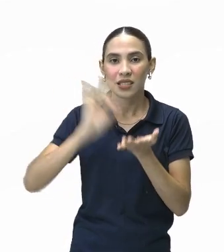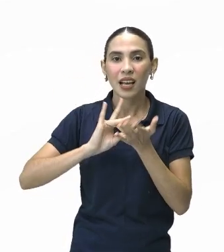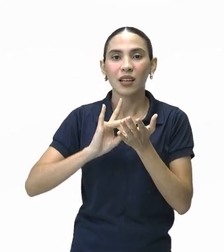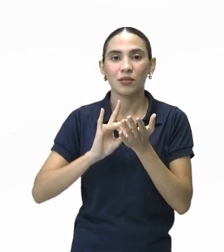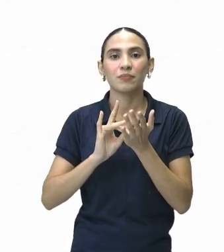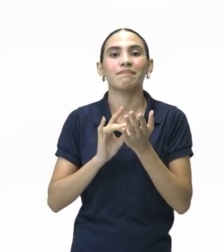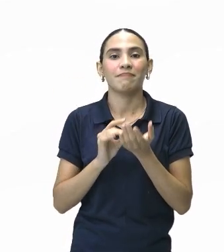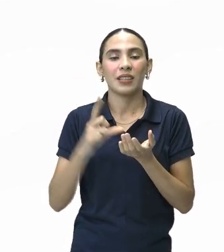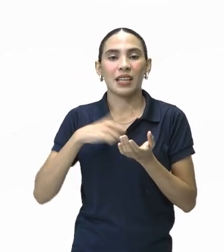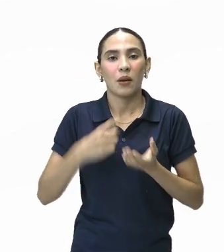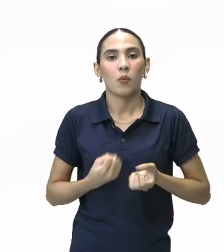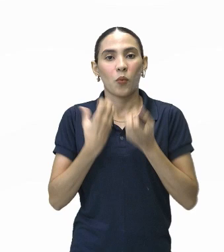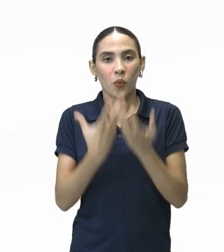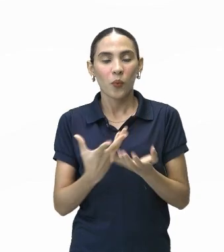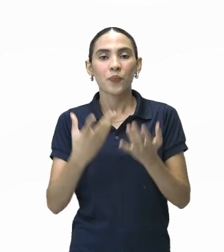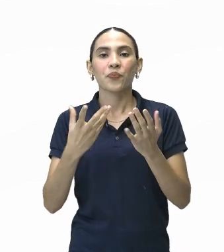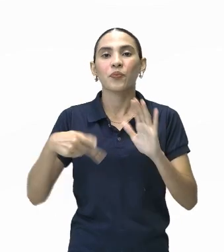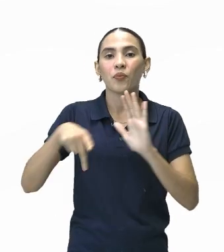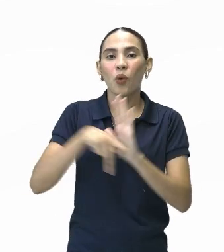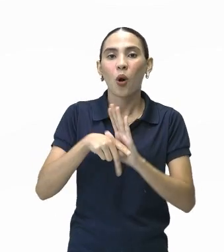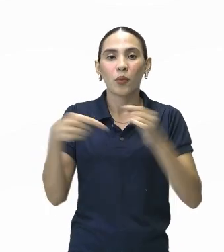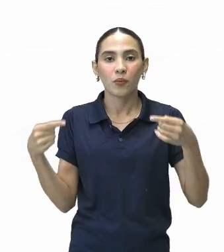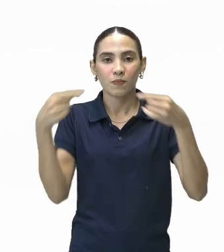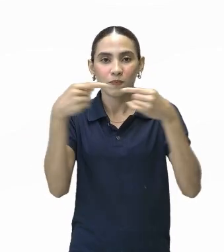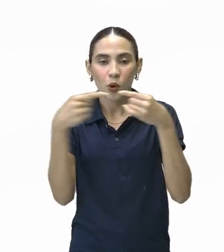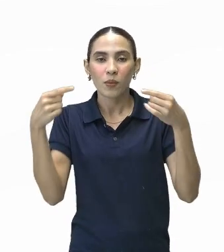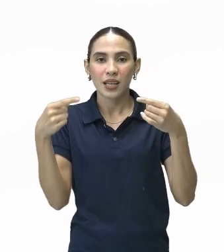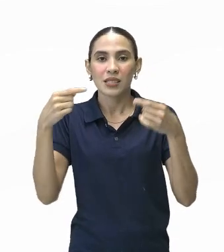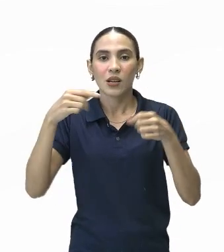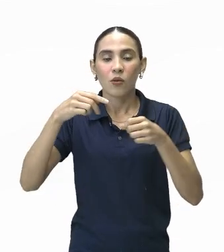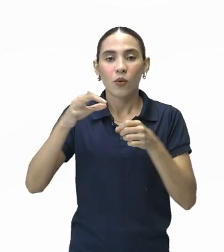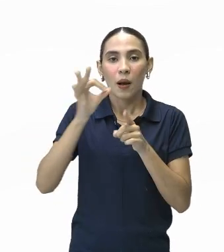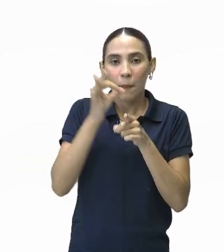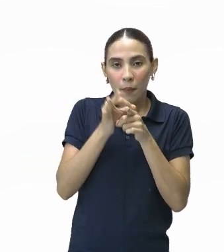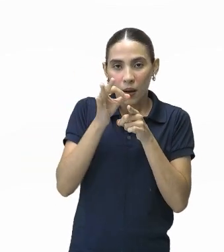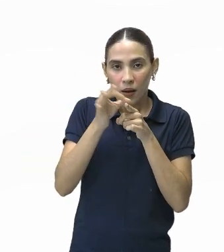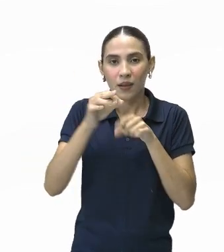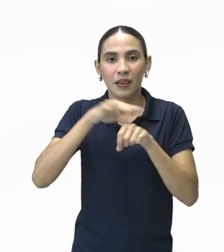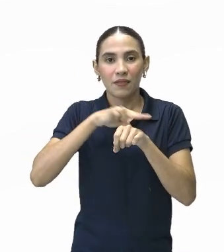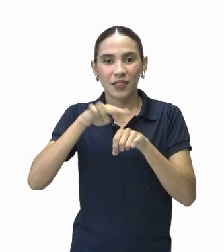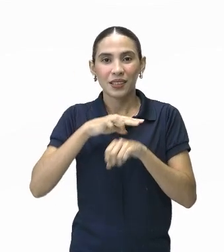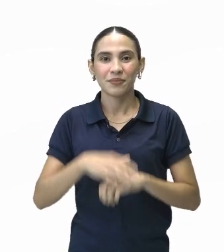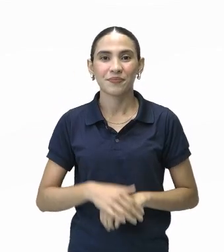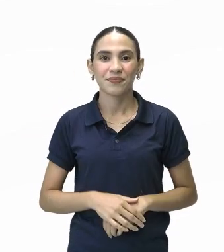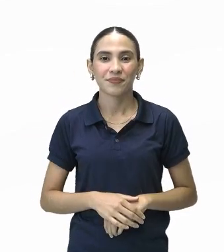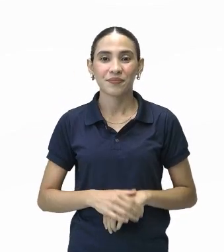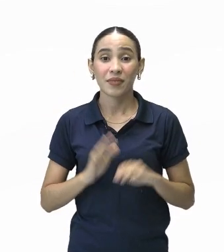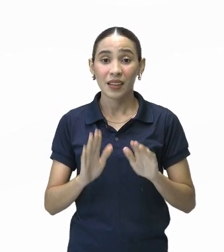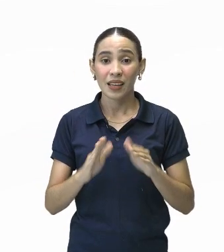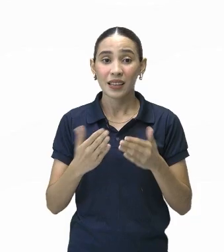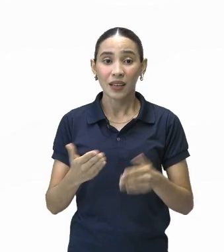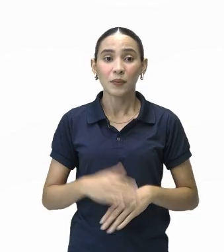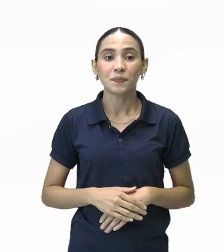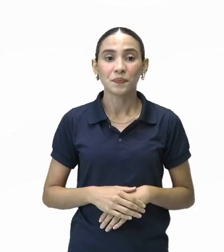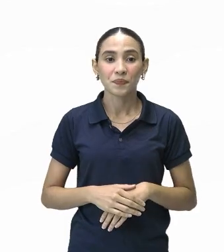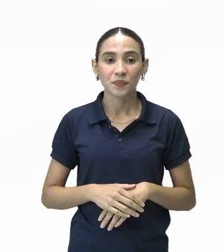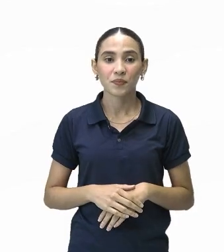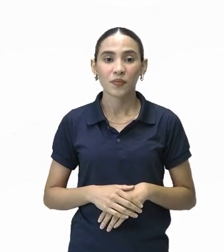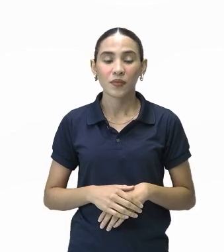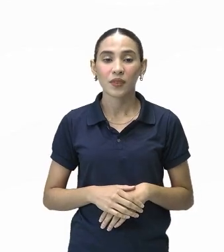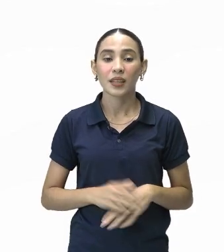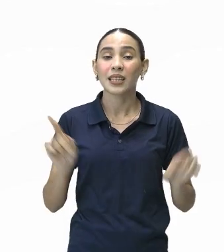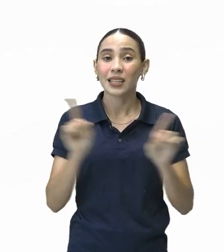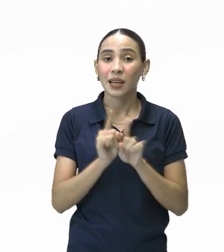se manifestando através do cruzamento das ervilhas. E aí, mais adiante,